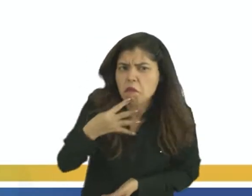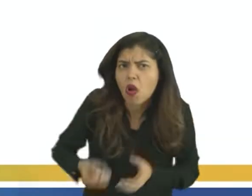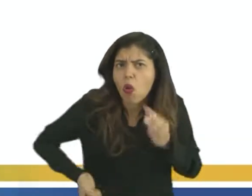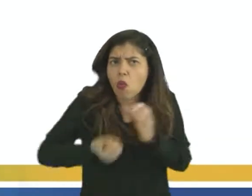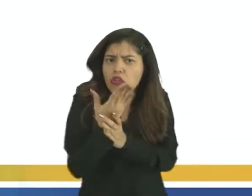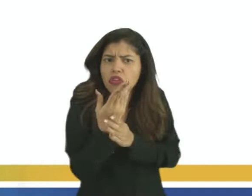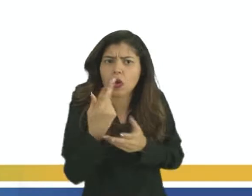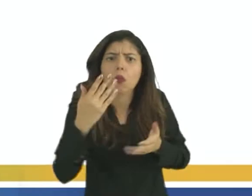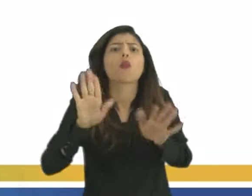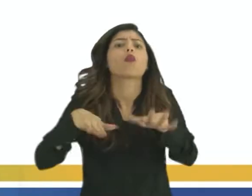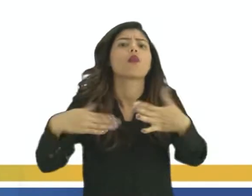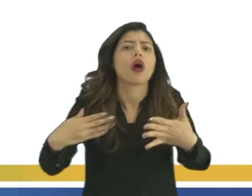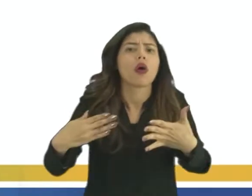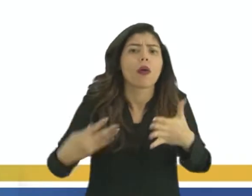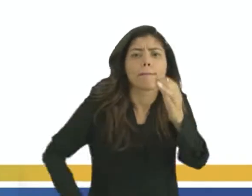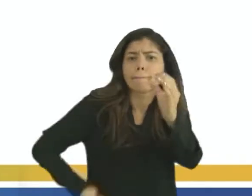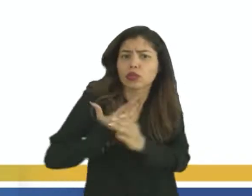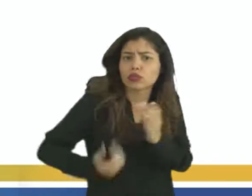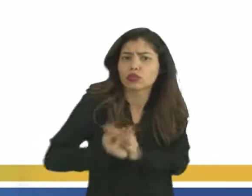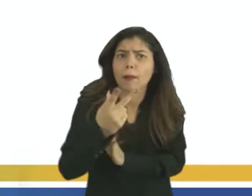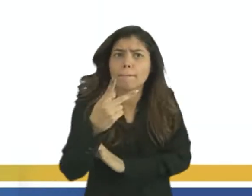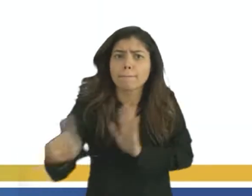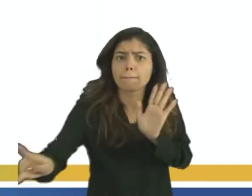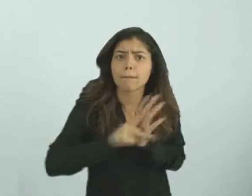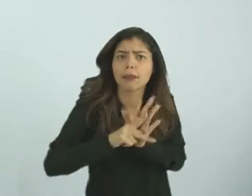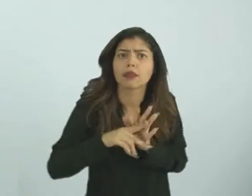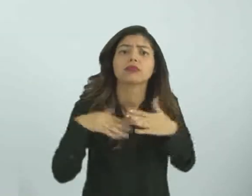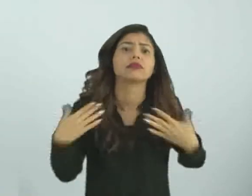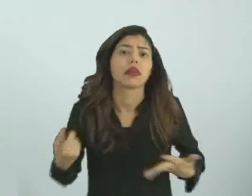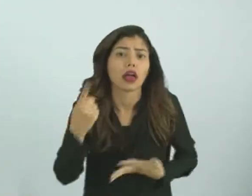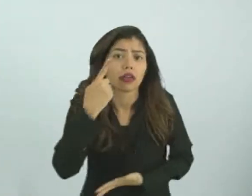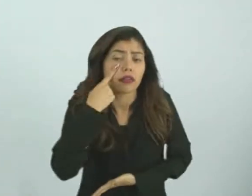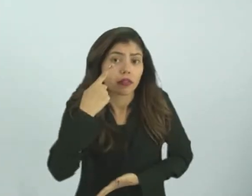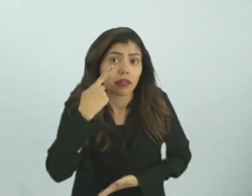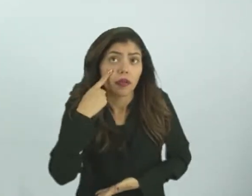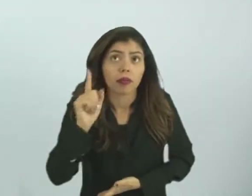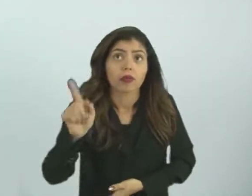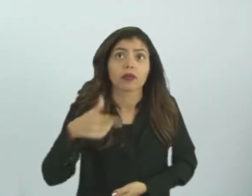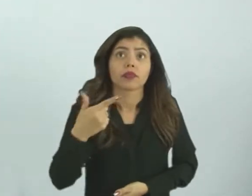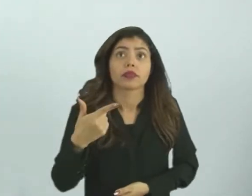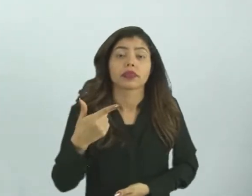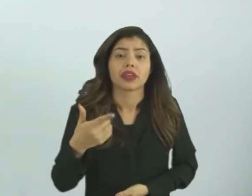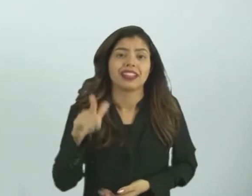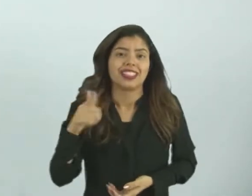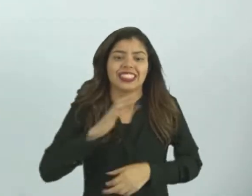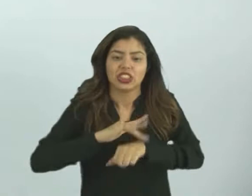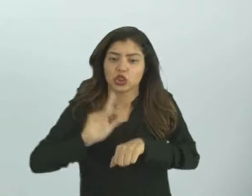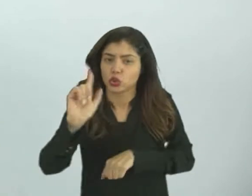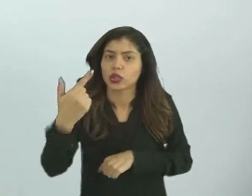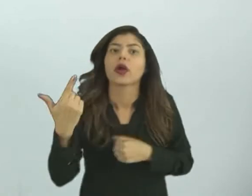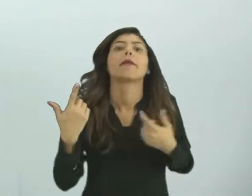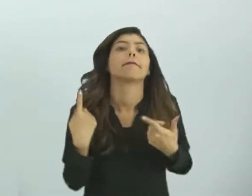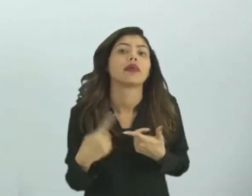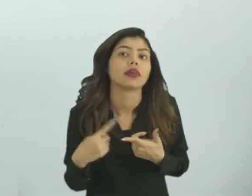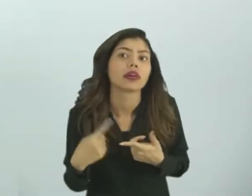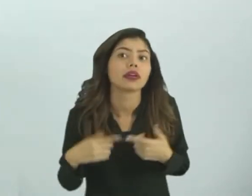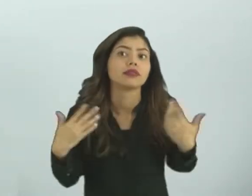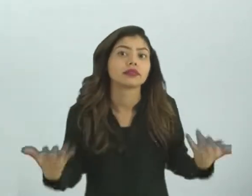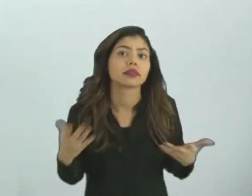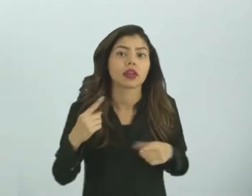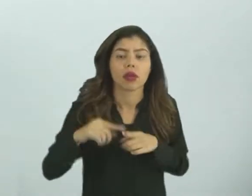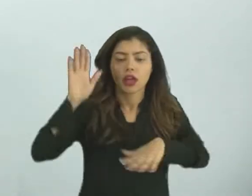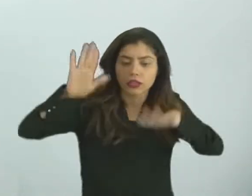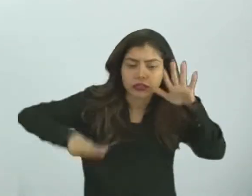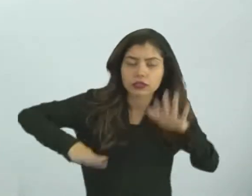do produto. Então, a gente pode ver que sobre o desconhecimento de outras doenças, por quê? Porque, às